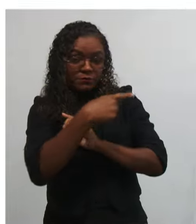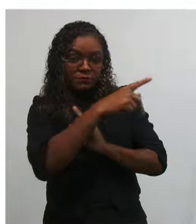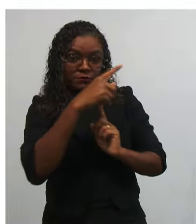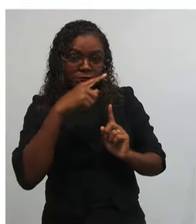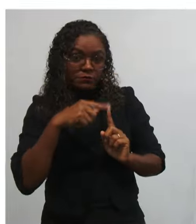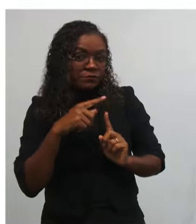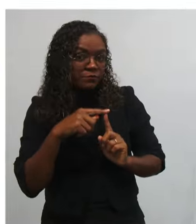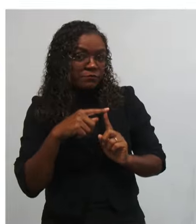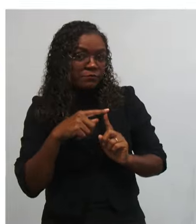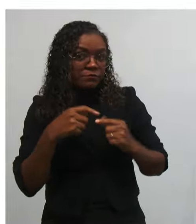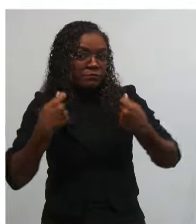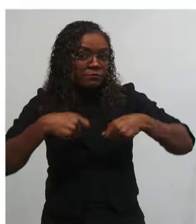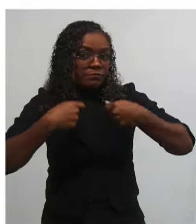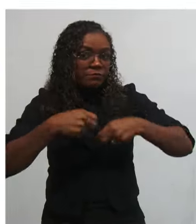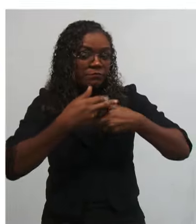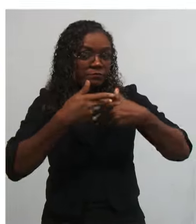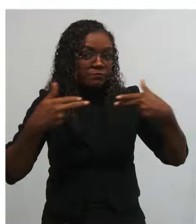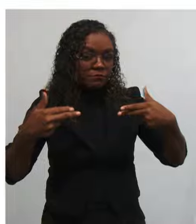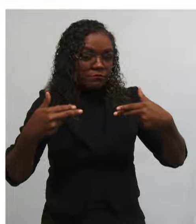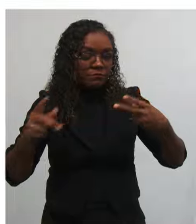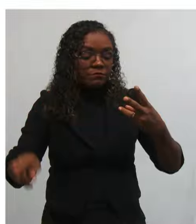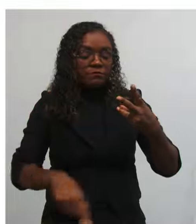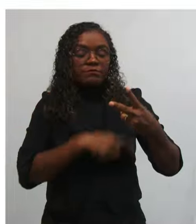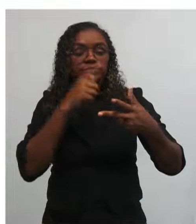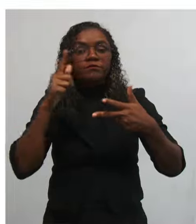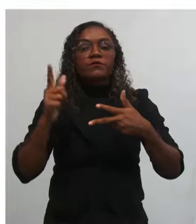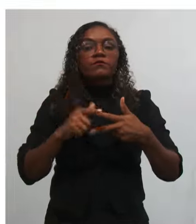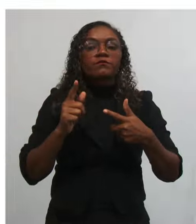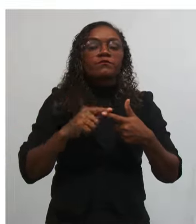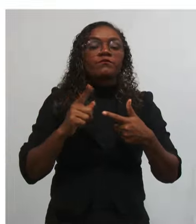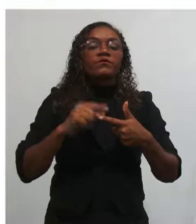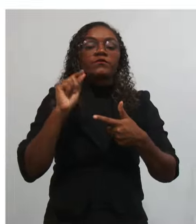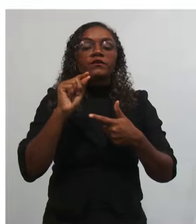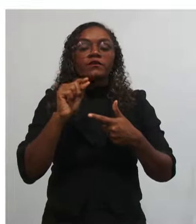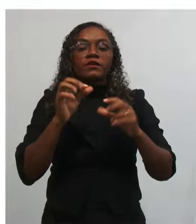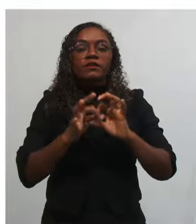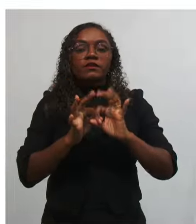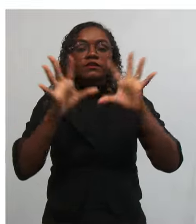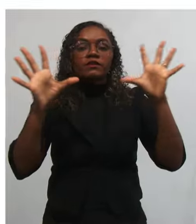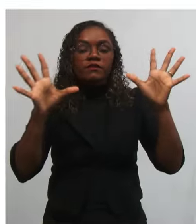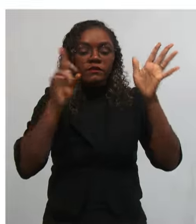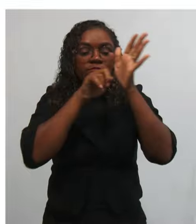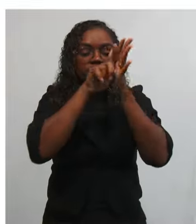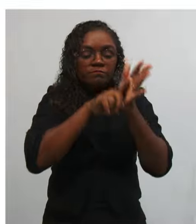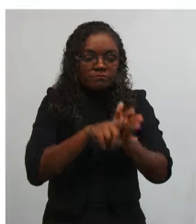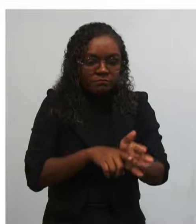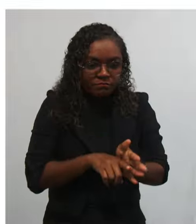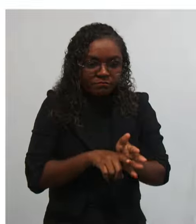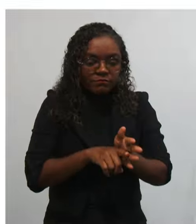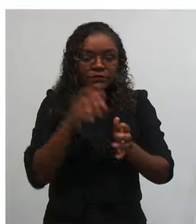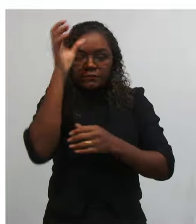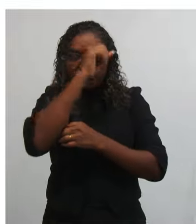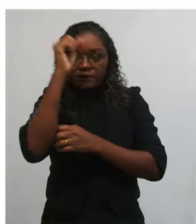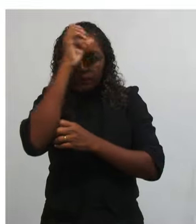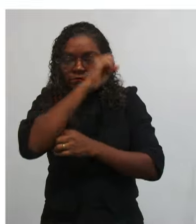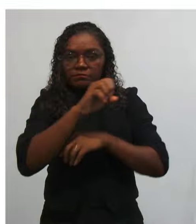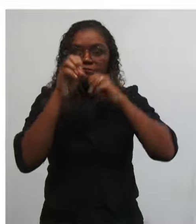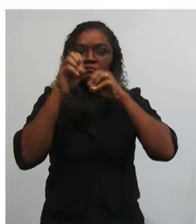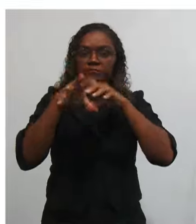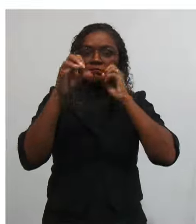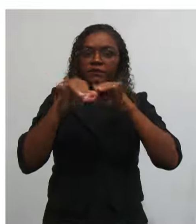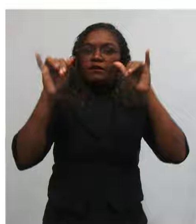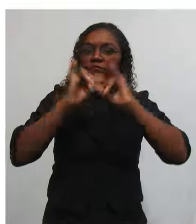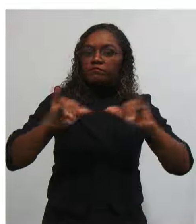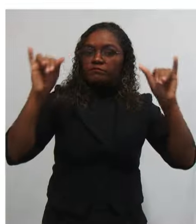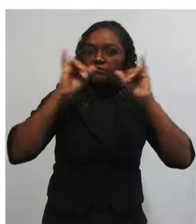dele outra questão liberdade de aprender ensinar pesquisar e divulgar é um princípio pluralismo de